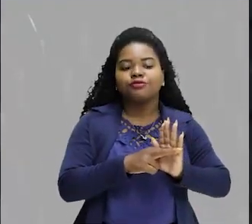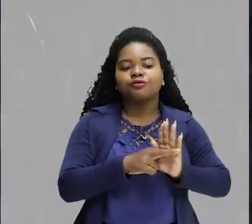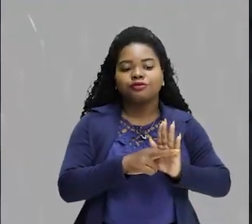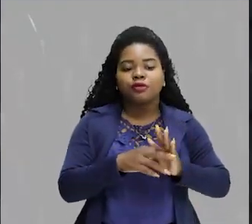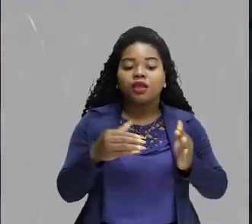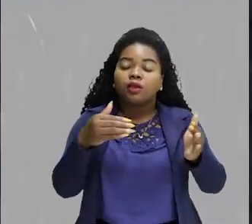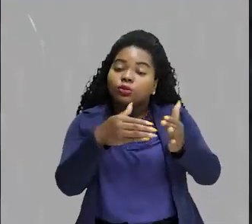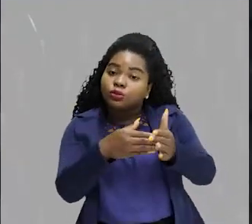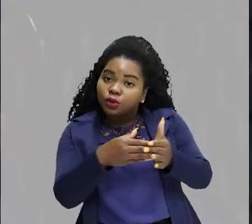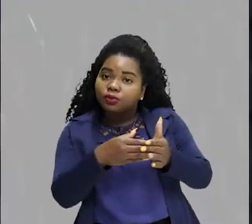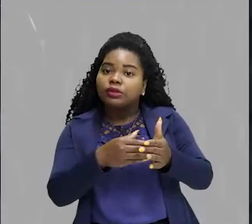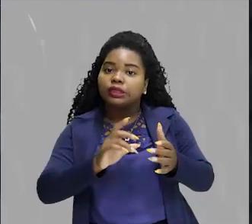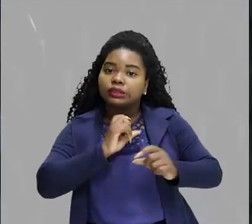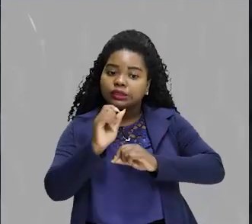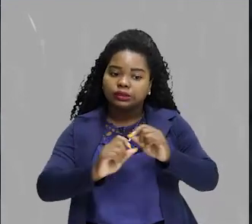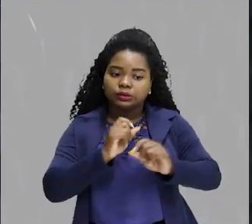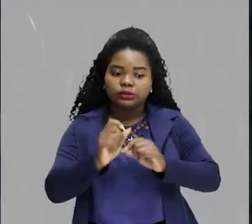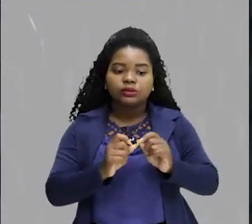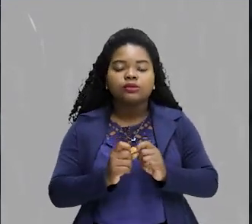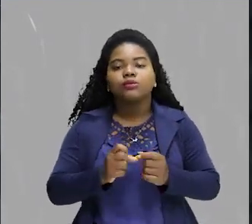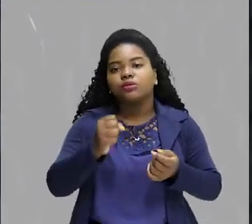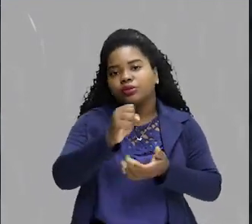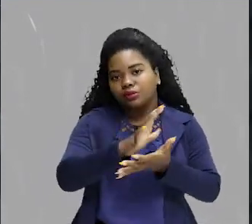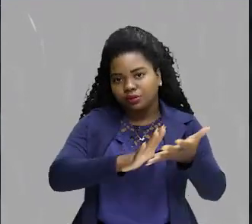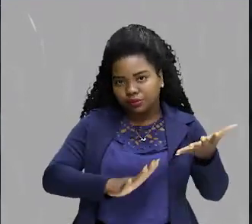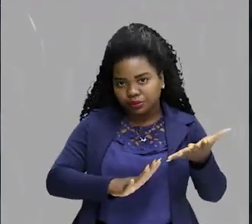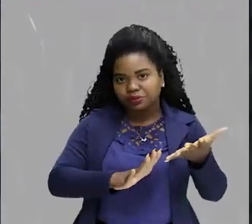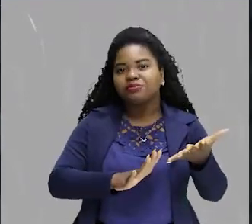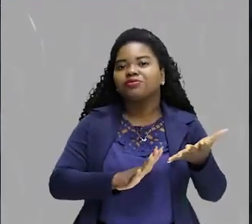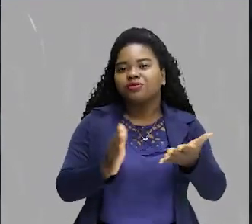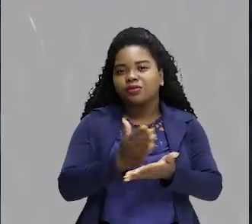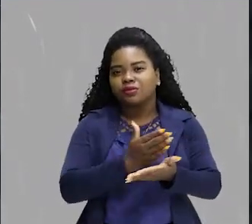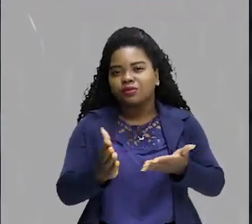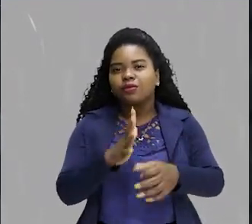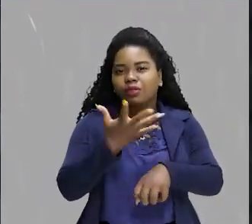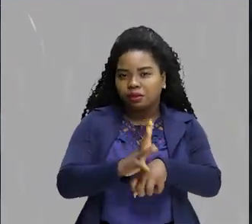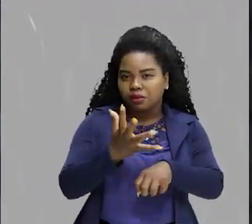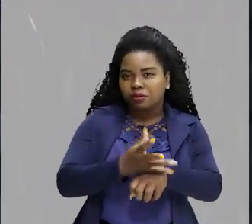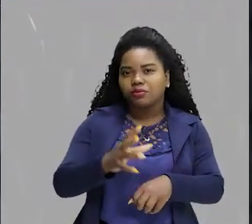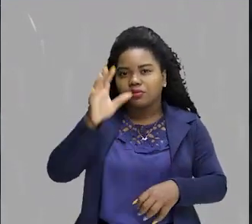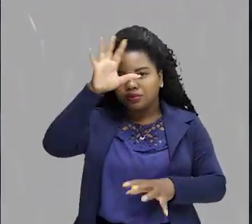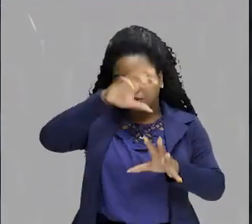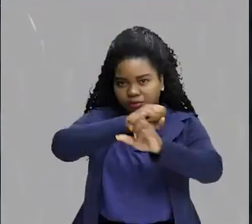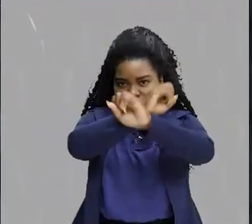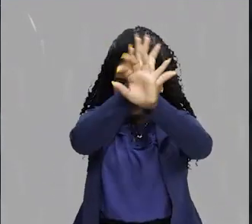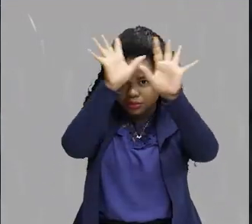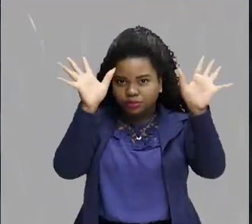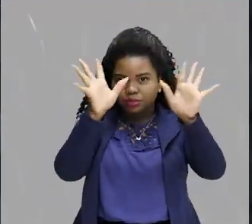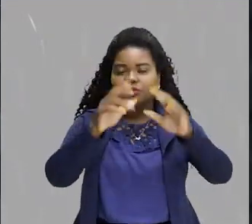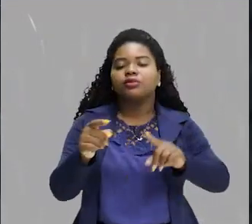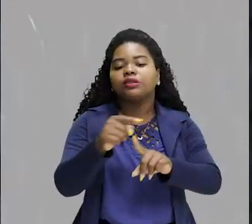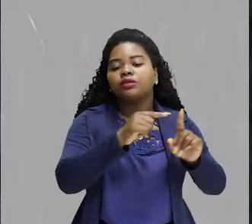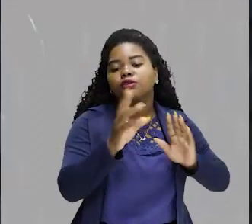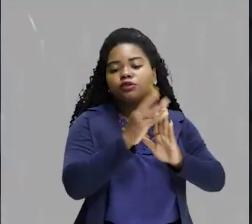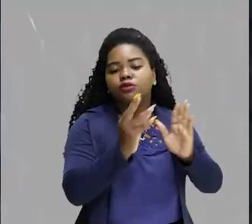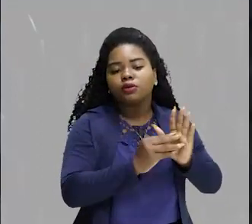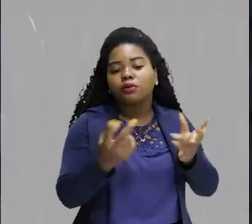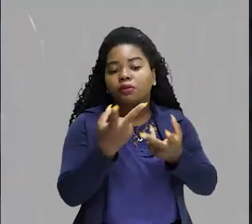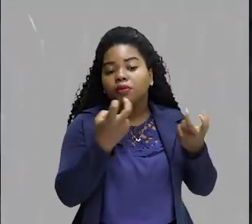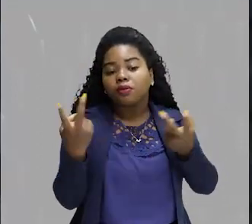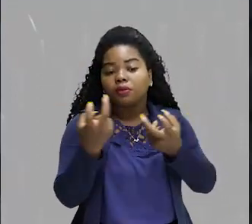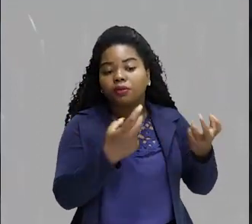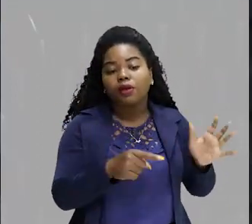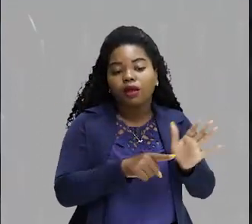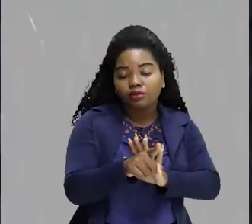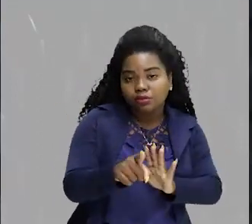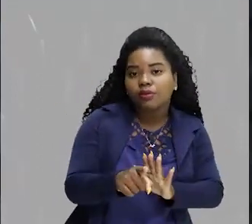E no final, vamos ver exercícios de prática. Como que nós podemos analisar esse tipo de conteúdo ou perceber esse conteúdo